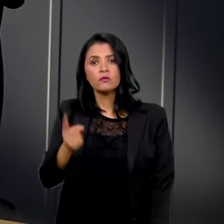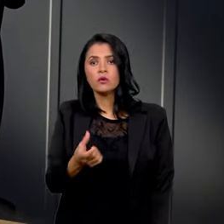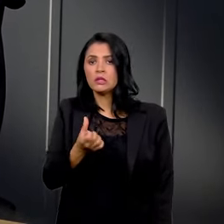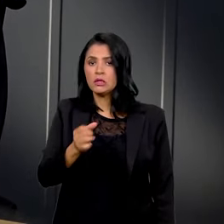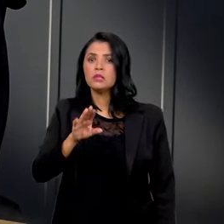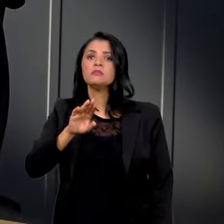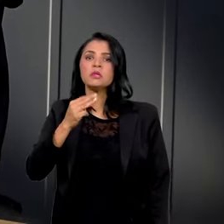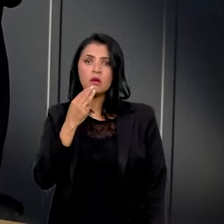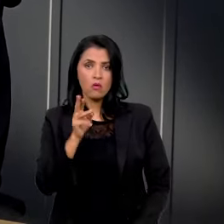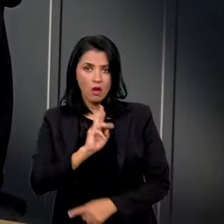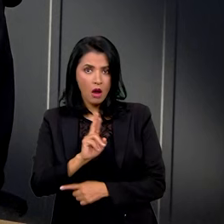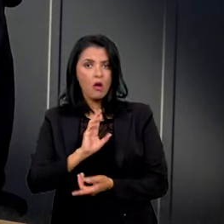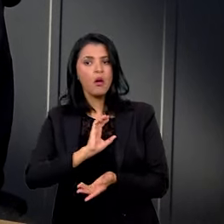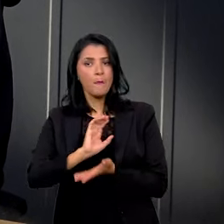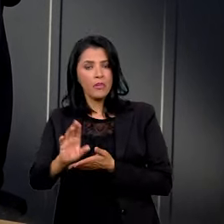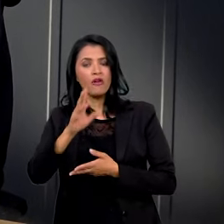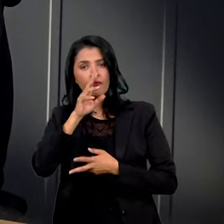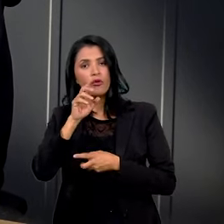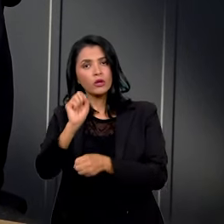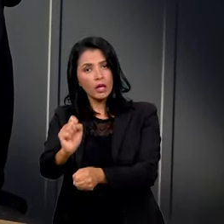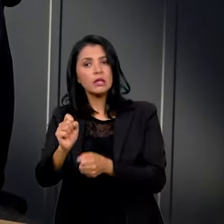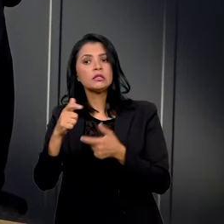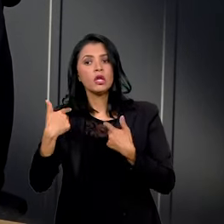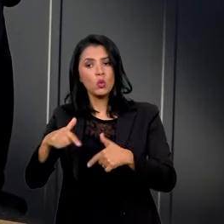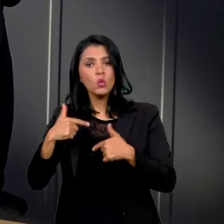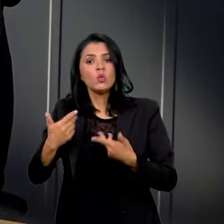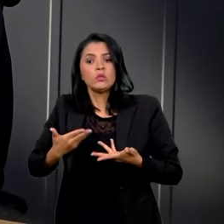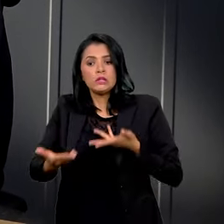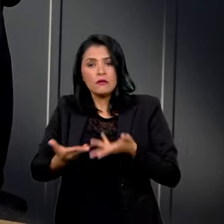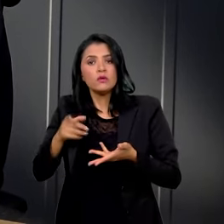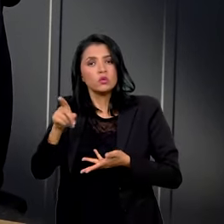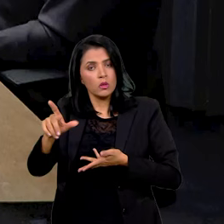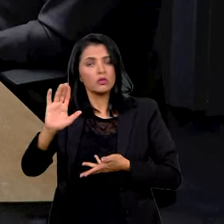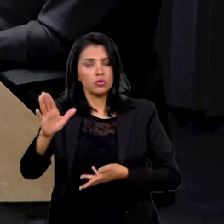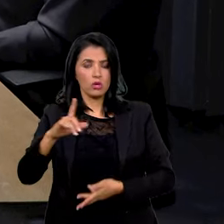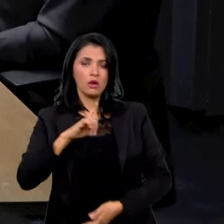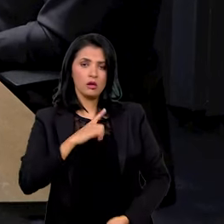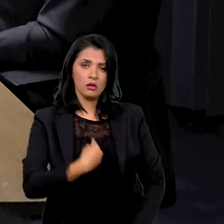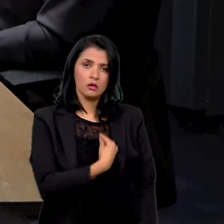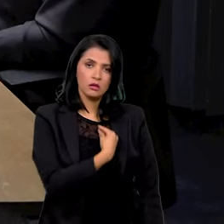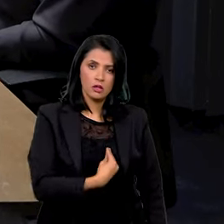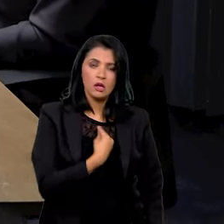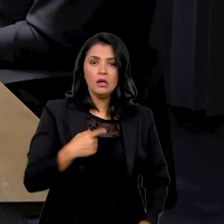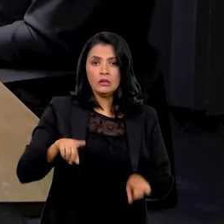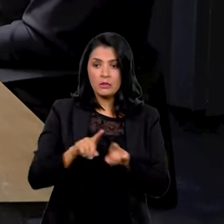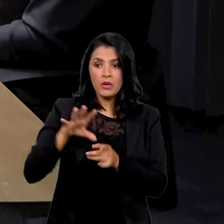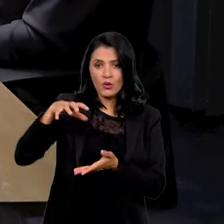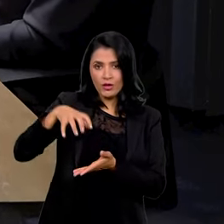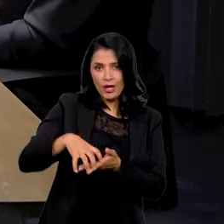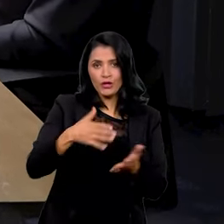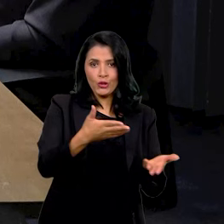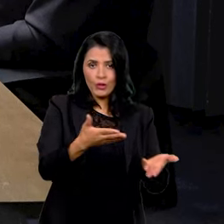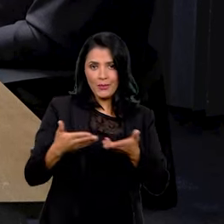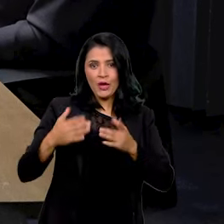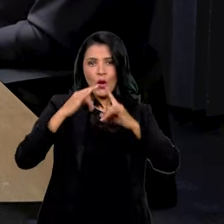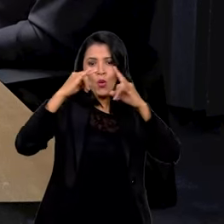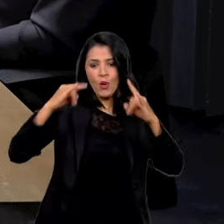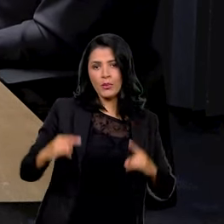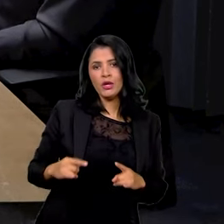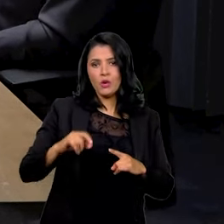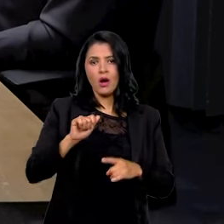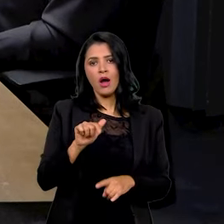os abrigos os alojamentos né até eh o dia 20 do mês de Julho né já foram repassados quase 30